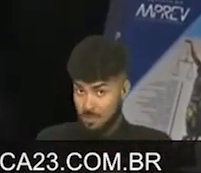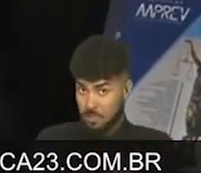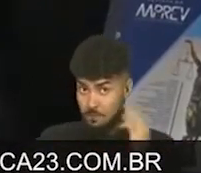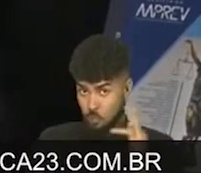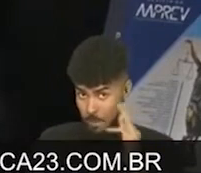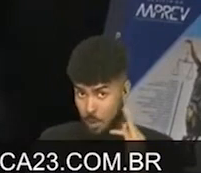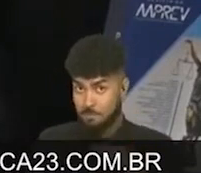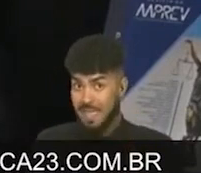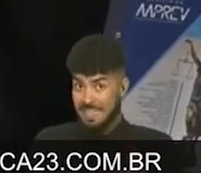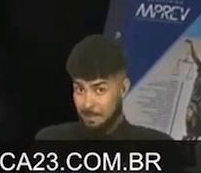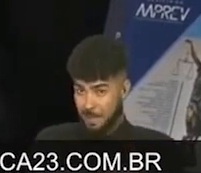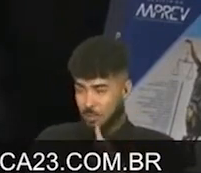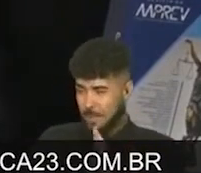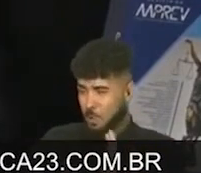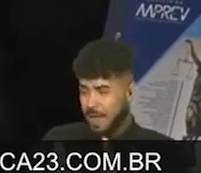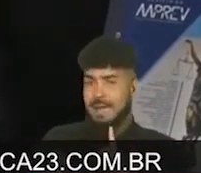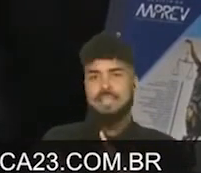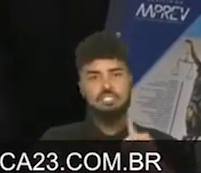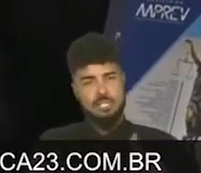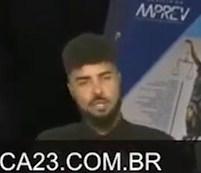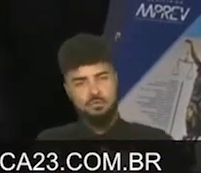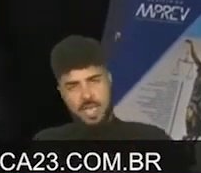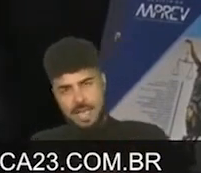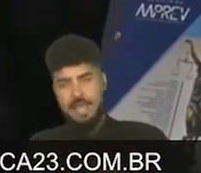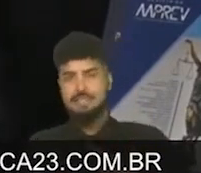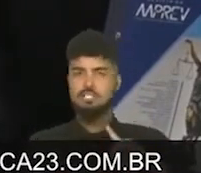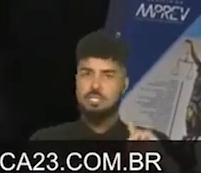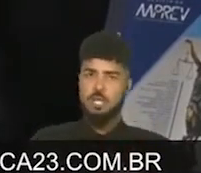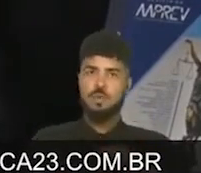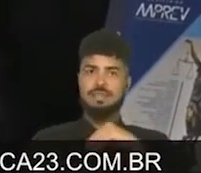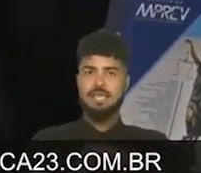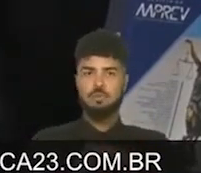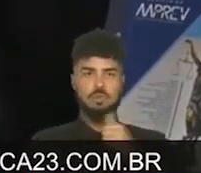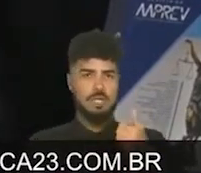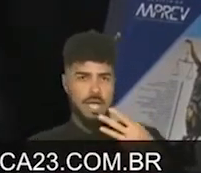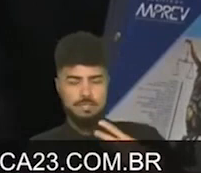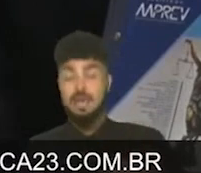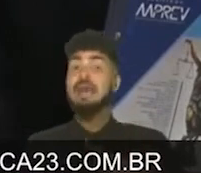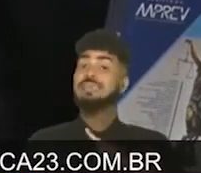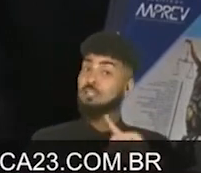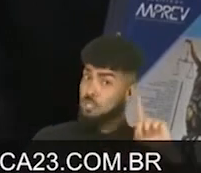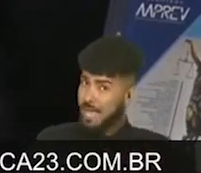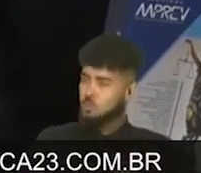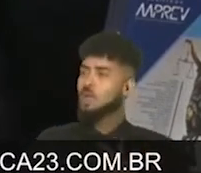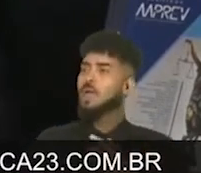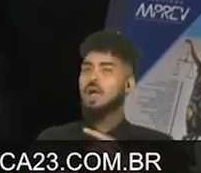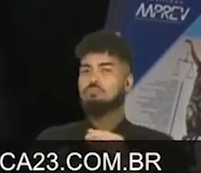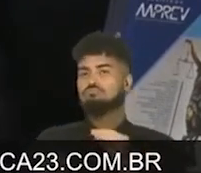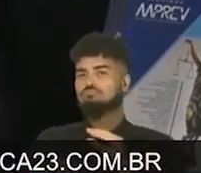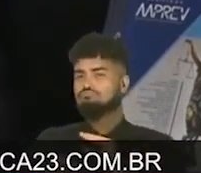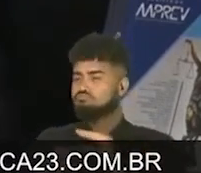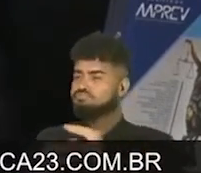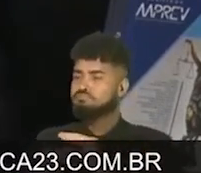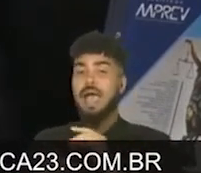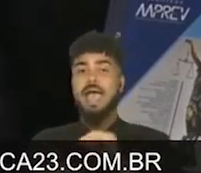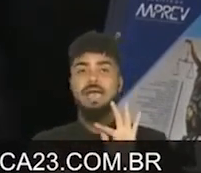a férias, tem direito a 13º, tem direito ao recebimento de FGTS, se for o caso de trabalhar